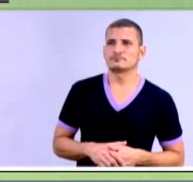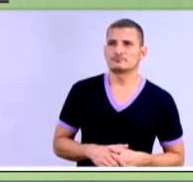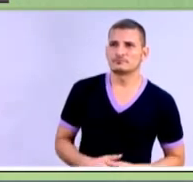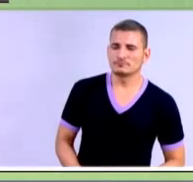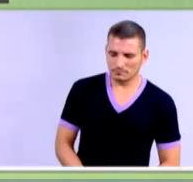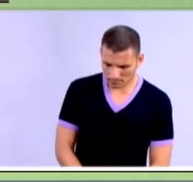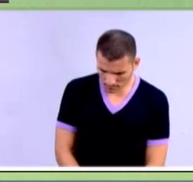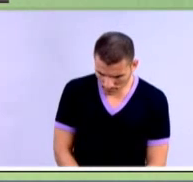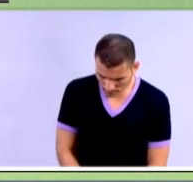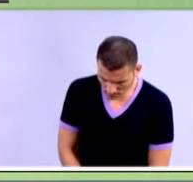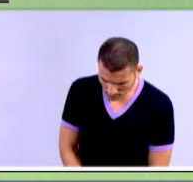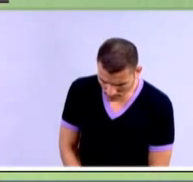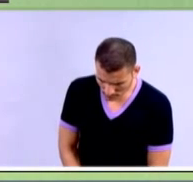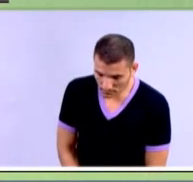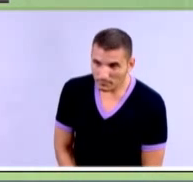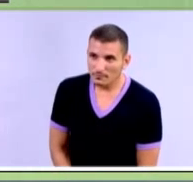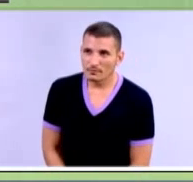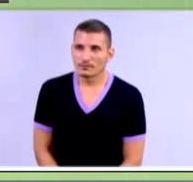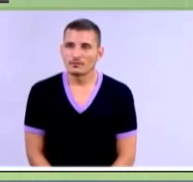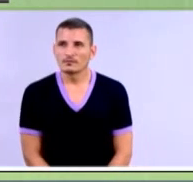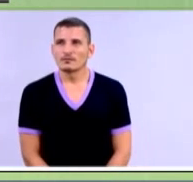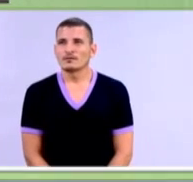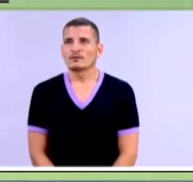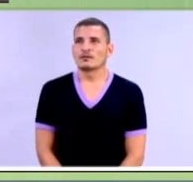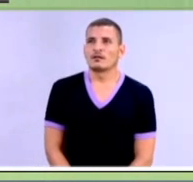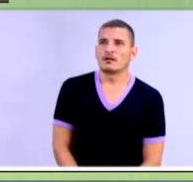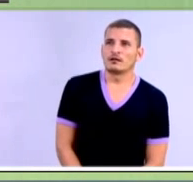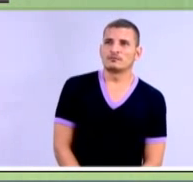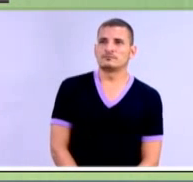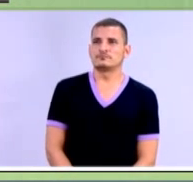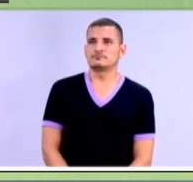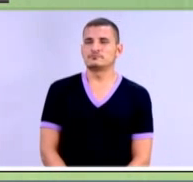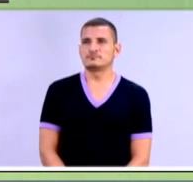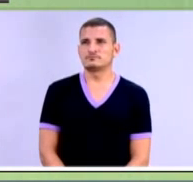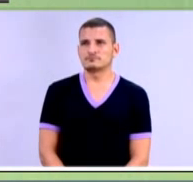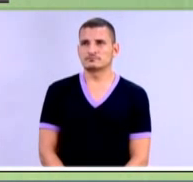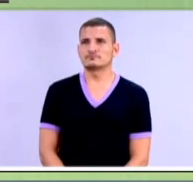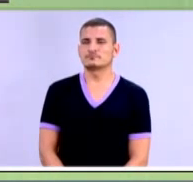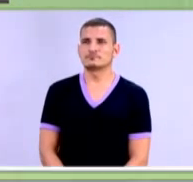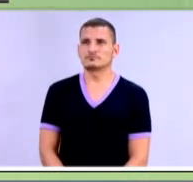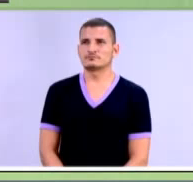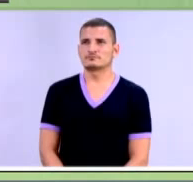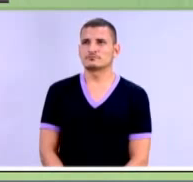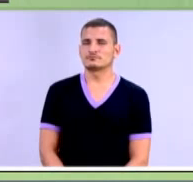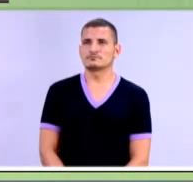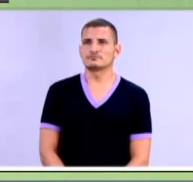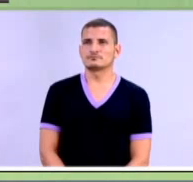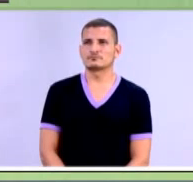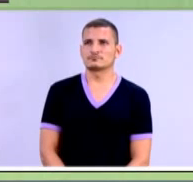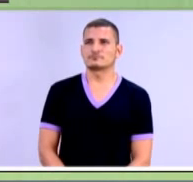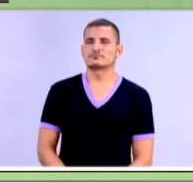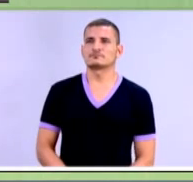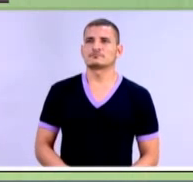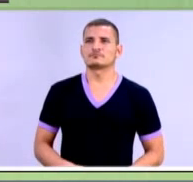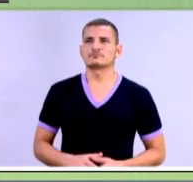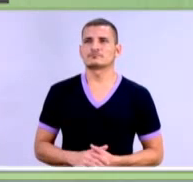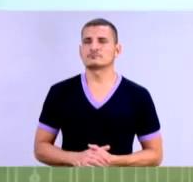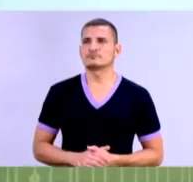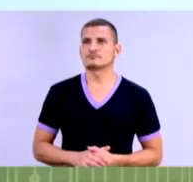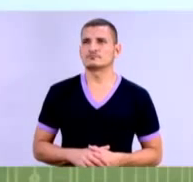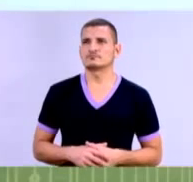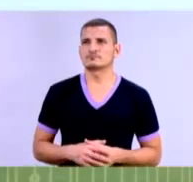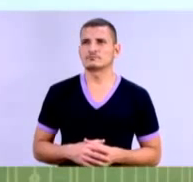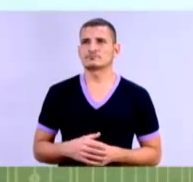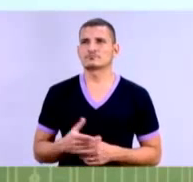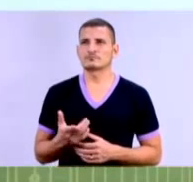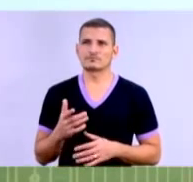mão. Então a experiência física que aconteceu foi essa, ou seja, a luz ela foi refletindo por